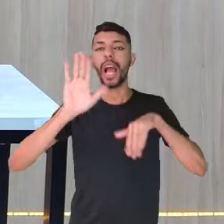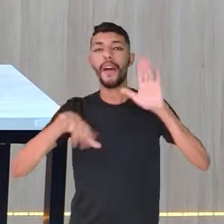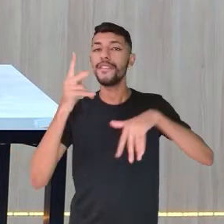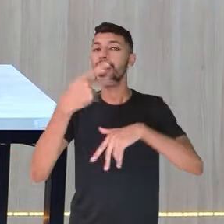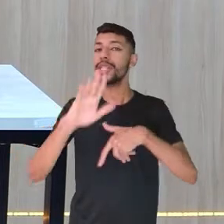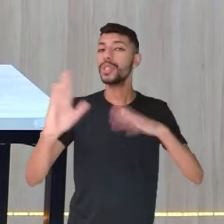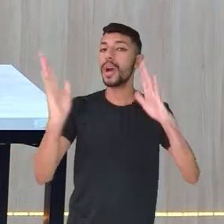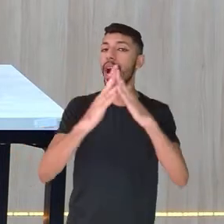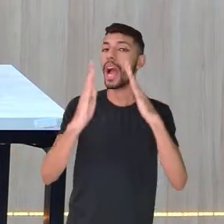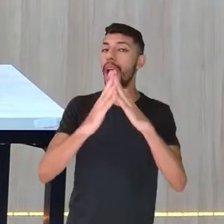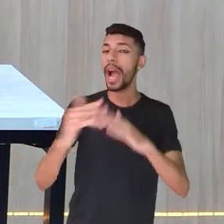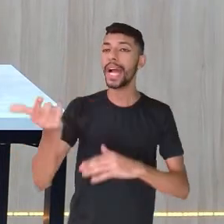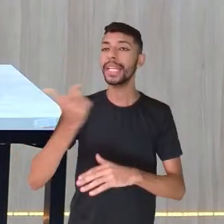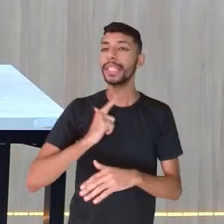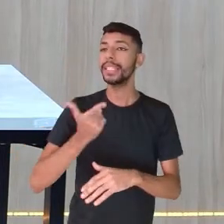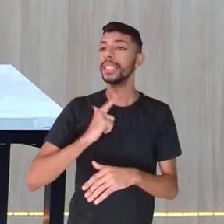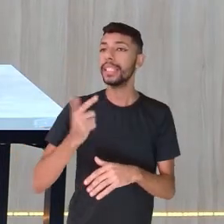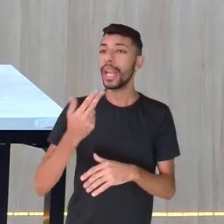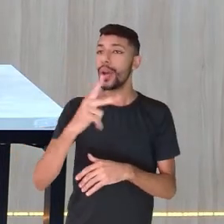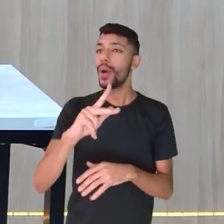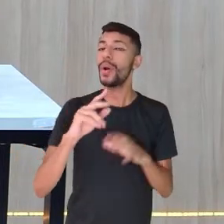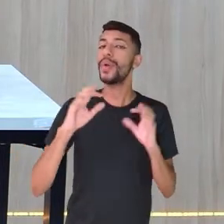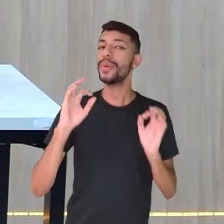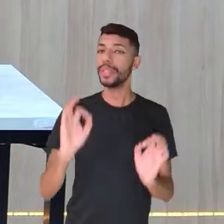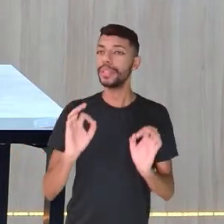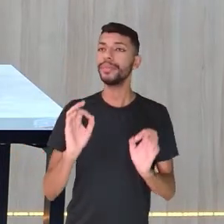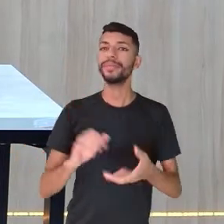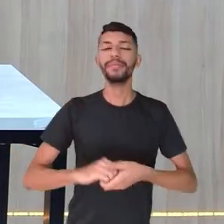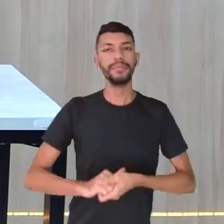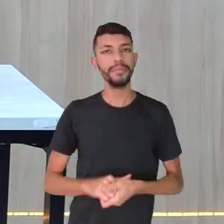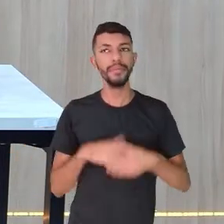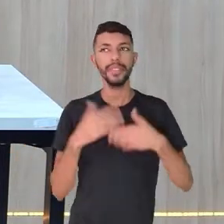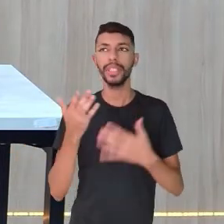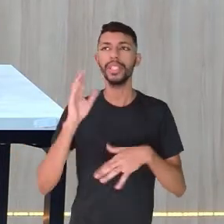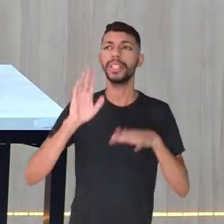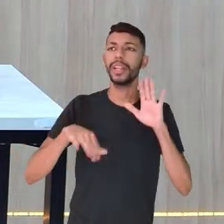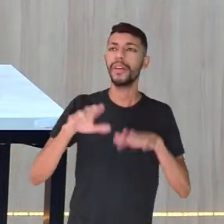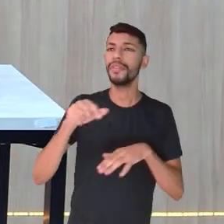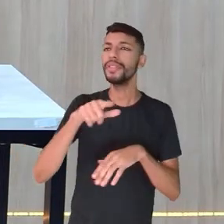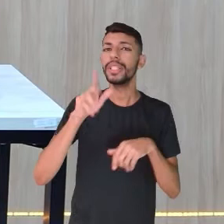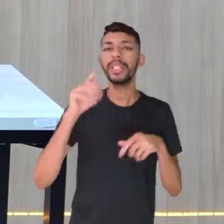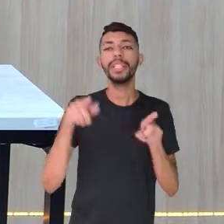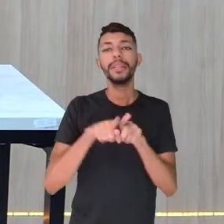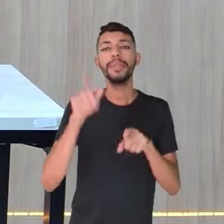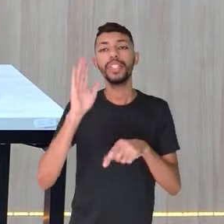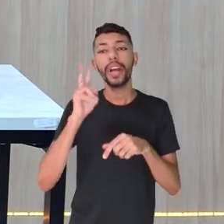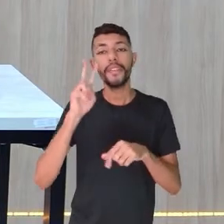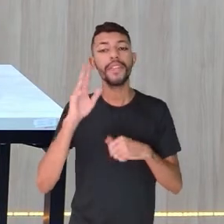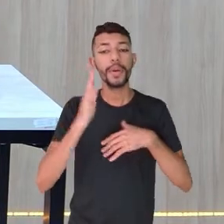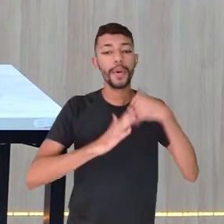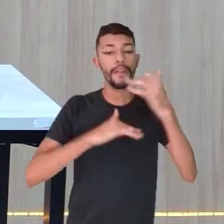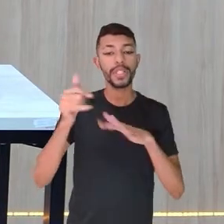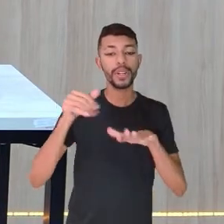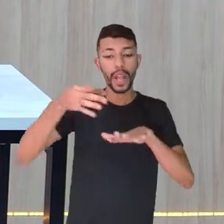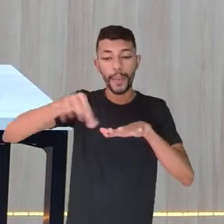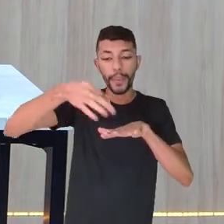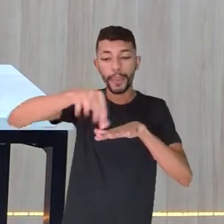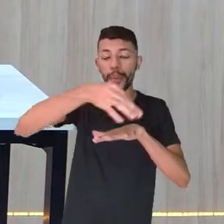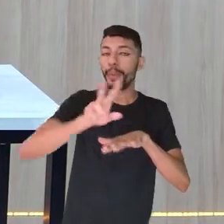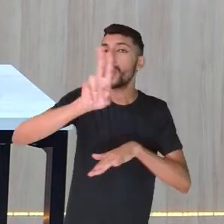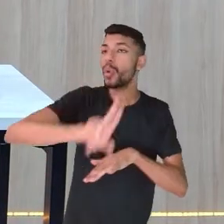fazer a limpeza dos pés, ou se não tem, você já deve ter visto uma manicure utilizando. Então, essa aí é a questão da pedra